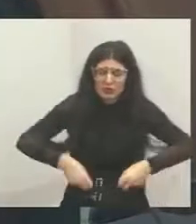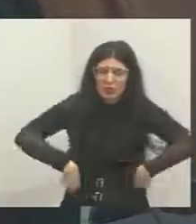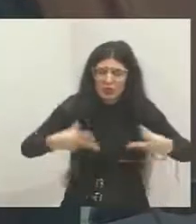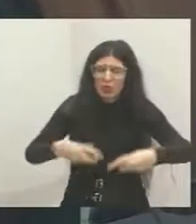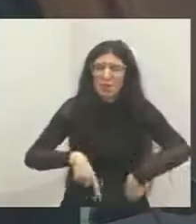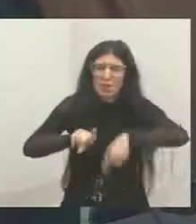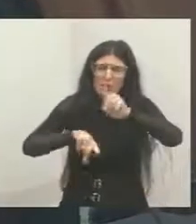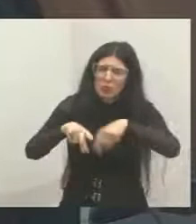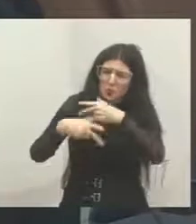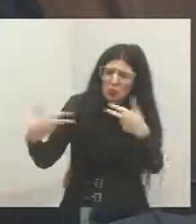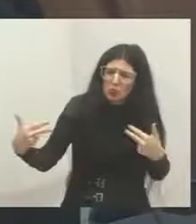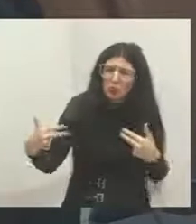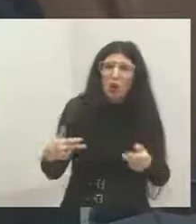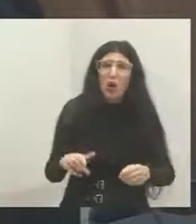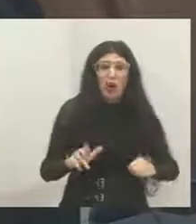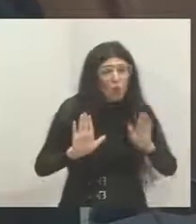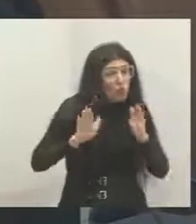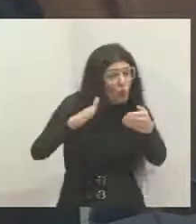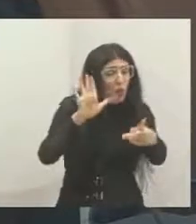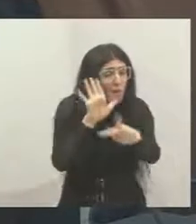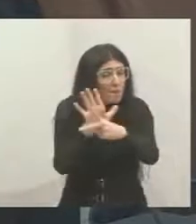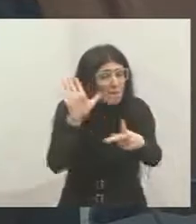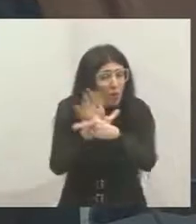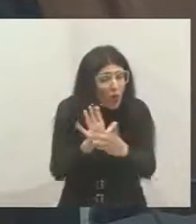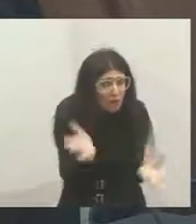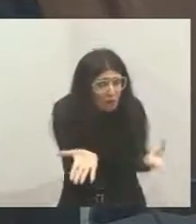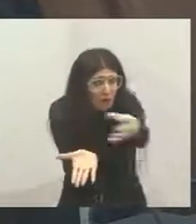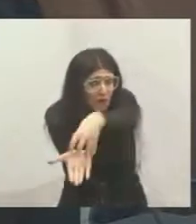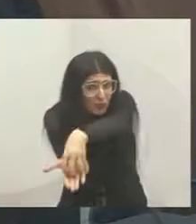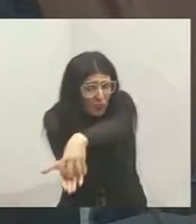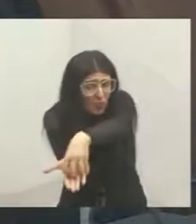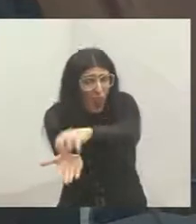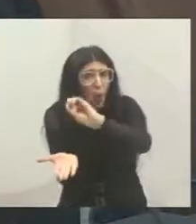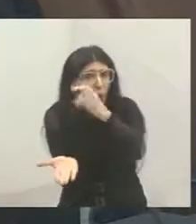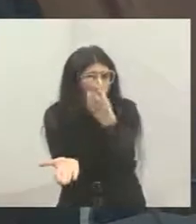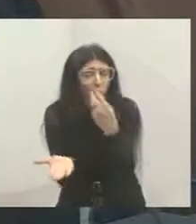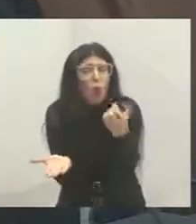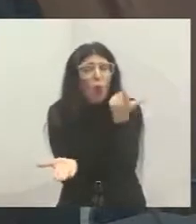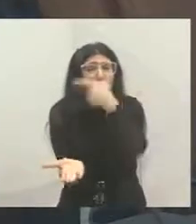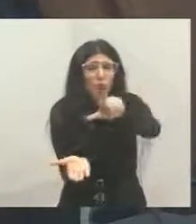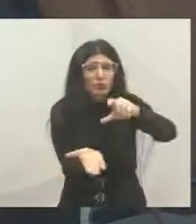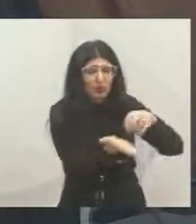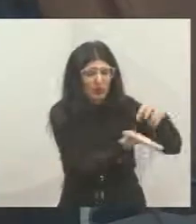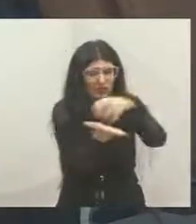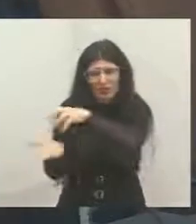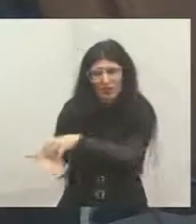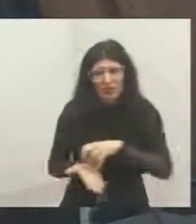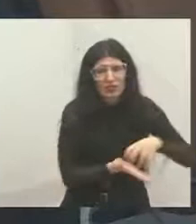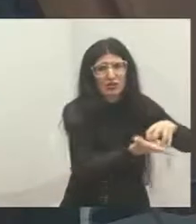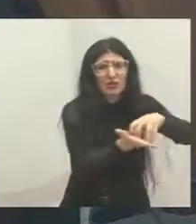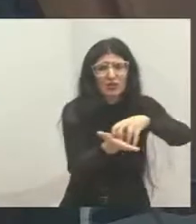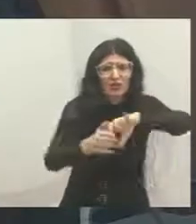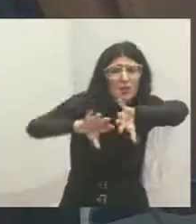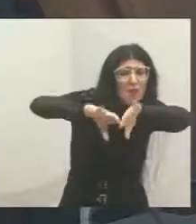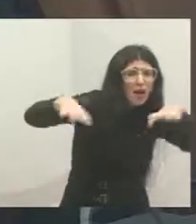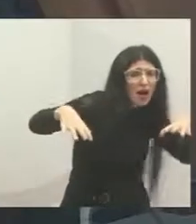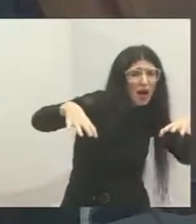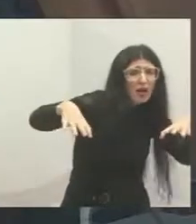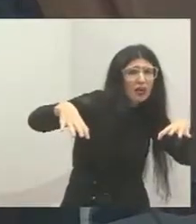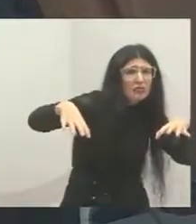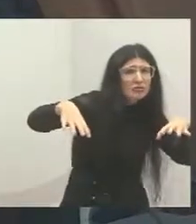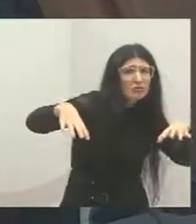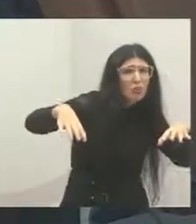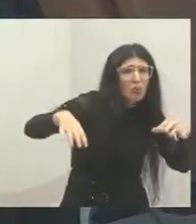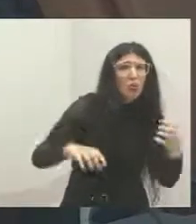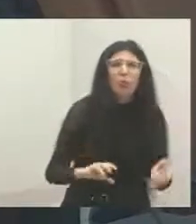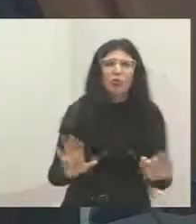se ela for uma consultoria específica para alguma política pública, ela tem que estar lá naquela pasta, ela não tem que vir como